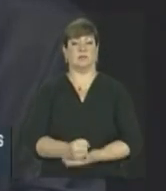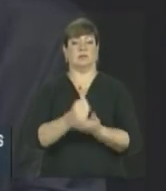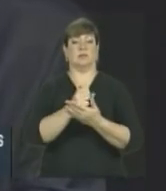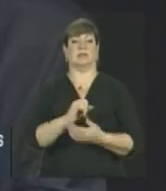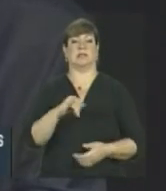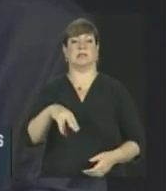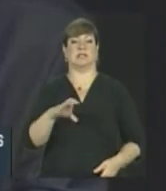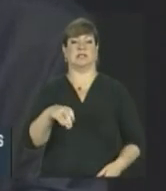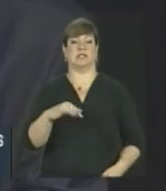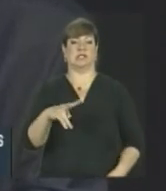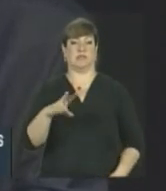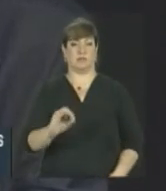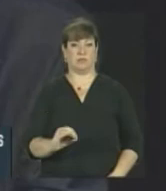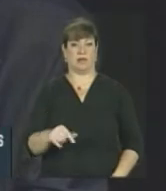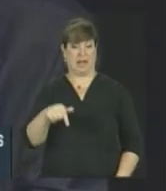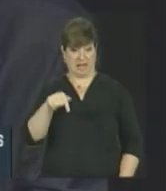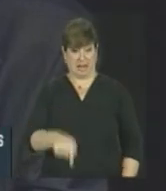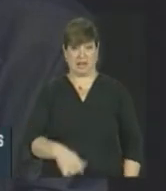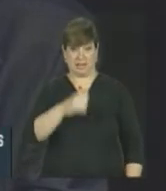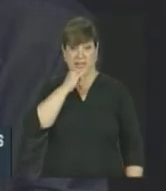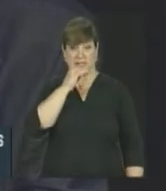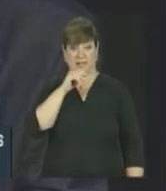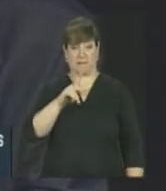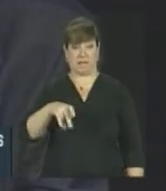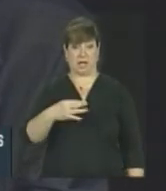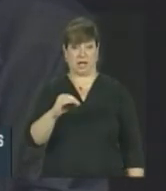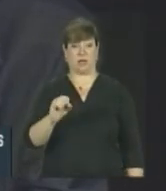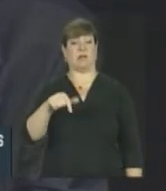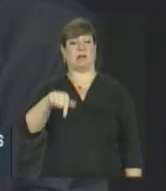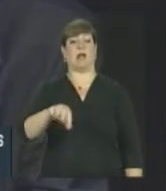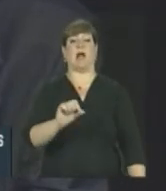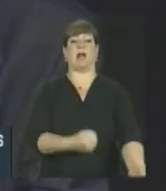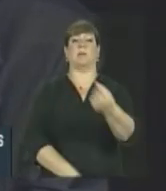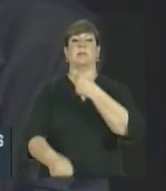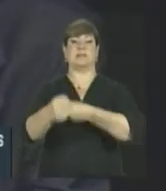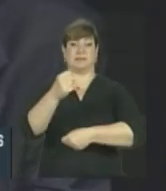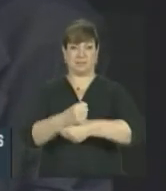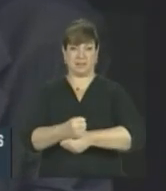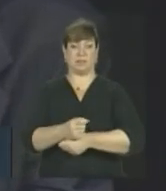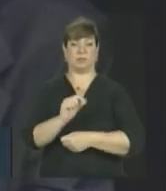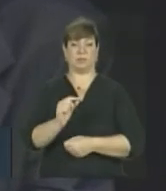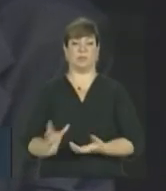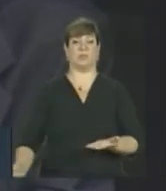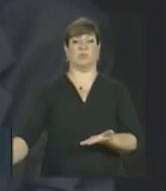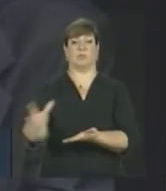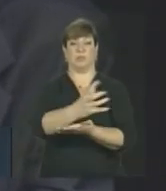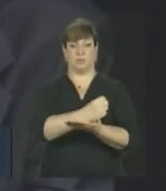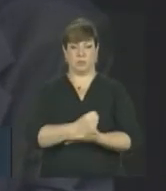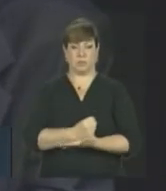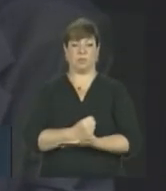por exemplo, aqui no Pinheiros, no ano passado, a captação foi de